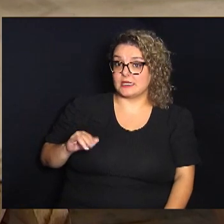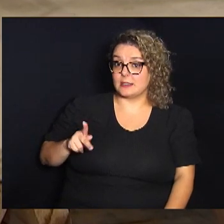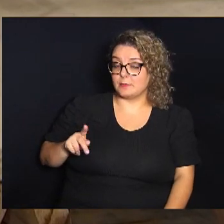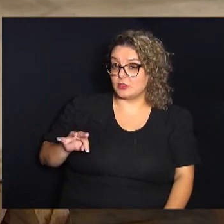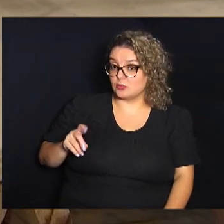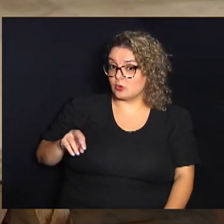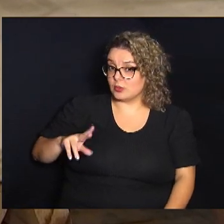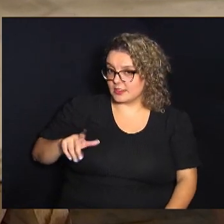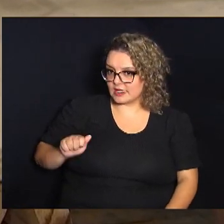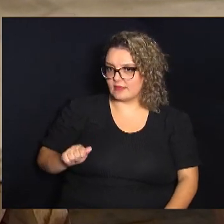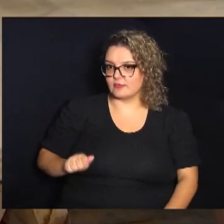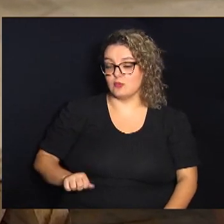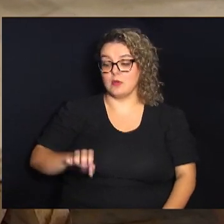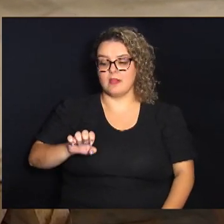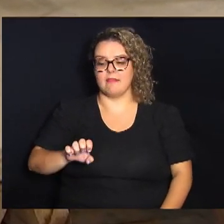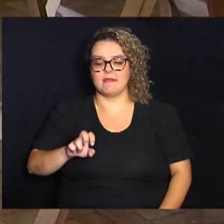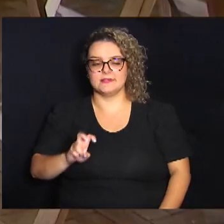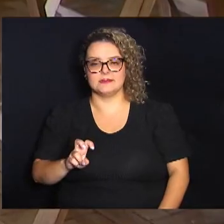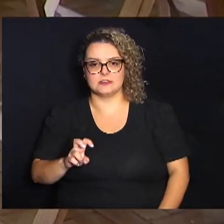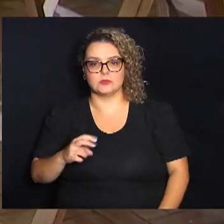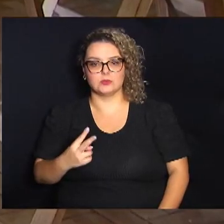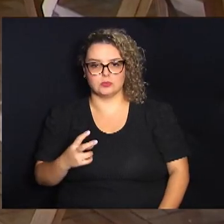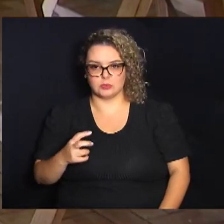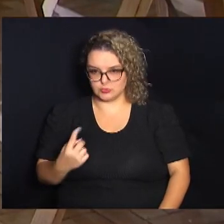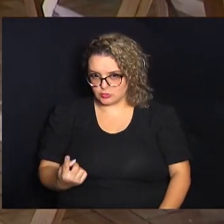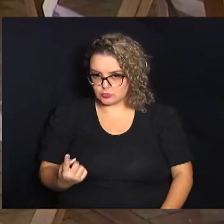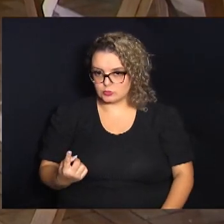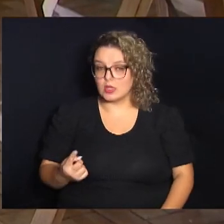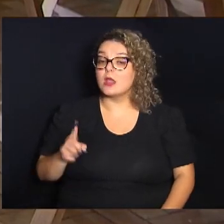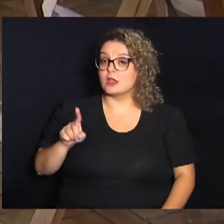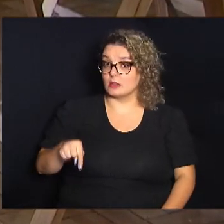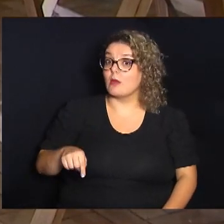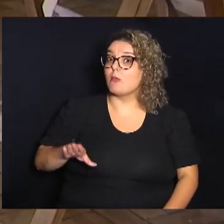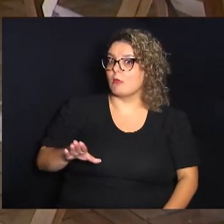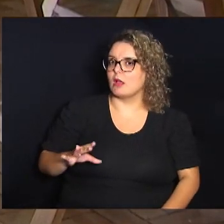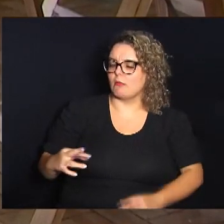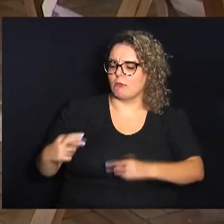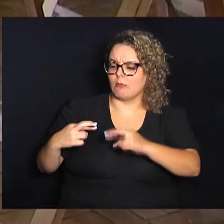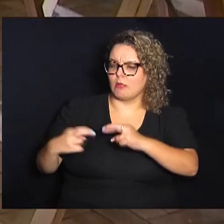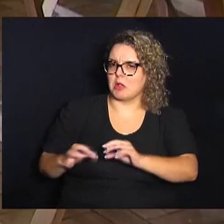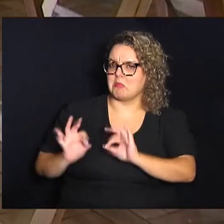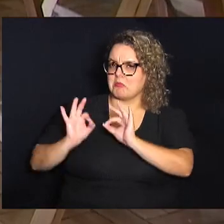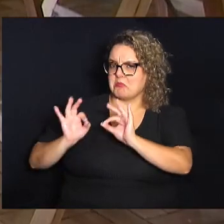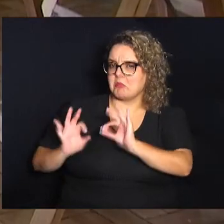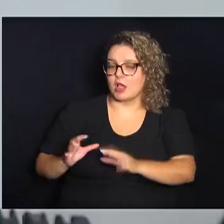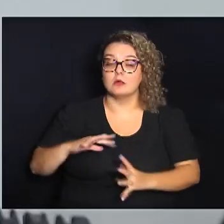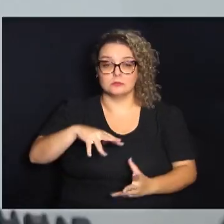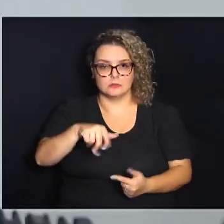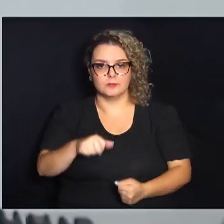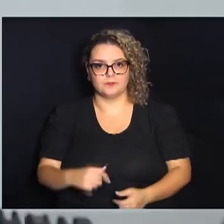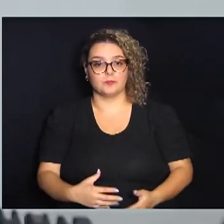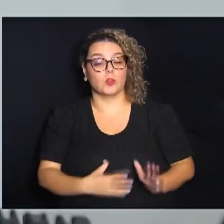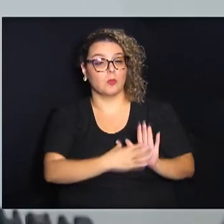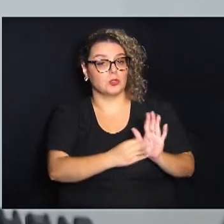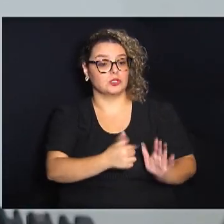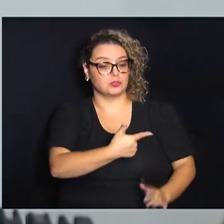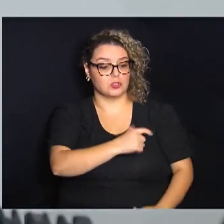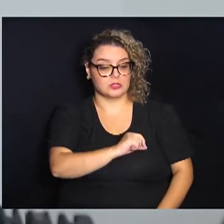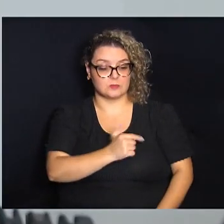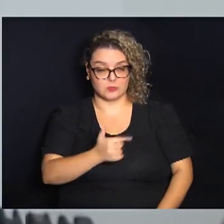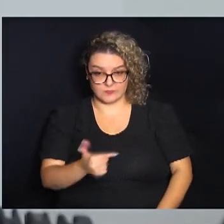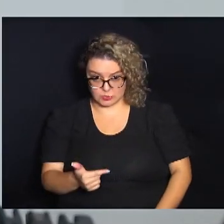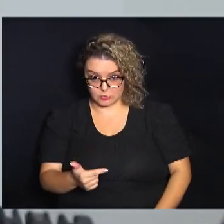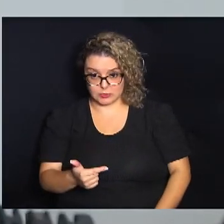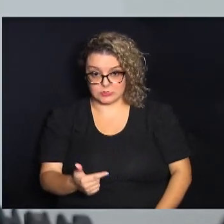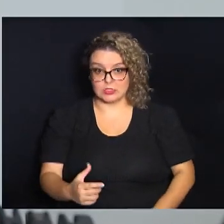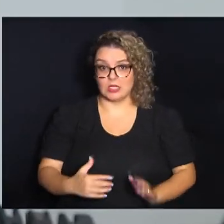criptográfico do tipo E521, considerado um dos mais apurados do mundo. O modelo 2022 e o modelo 2020 são